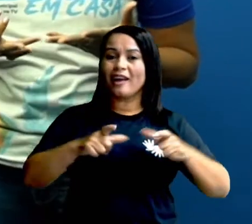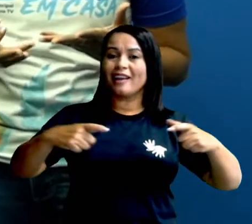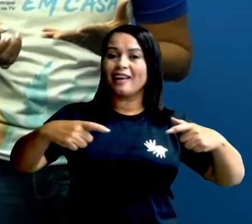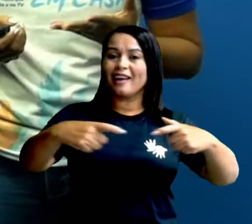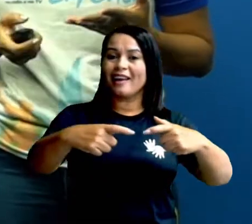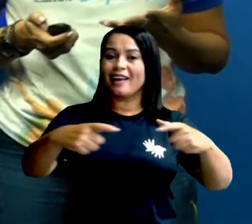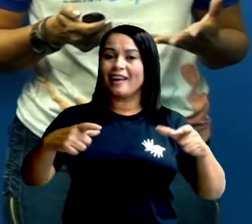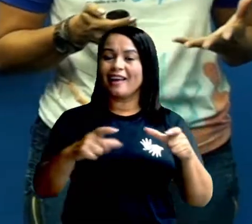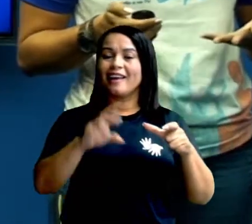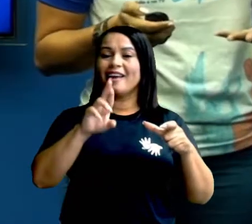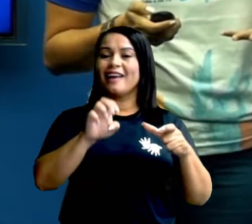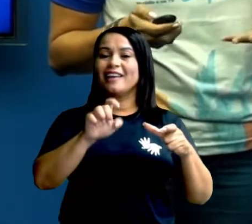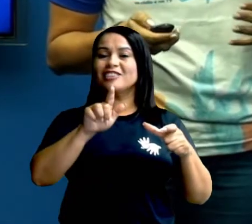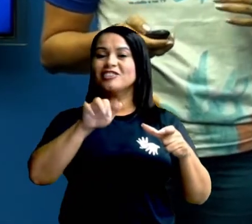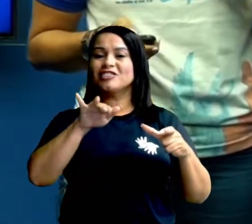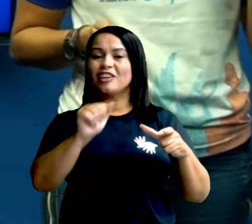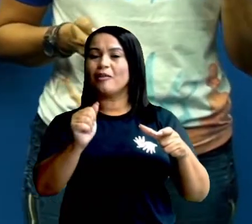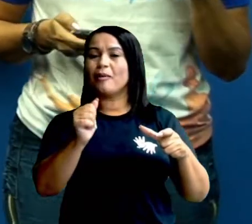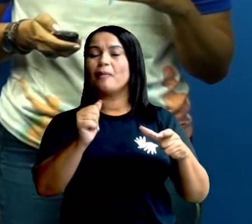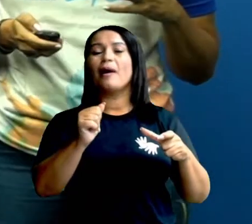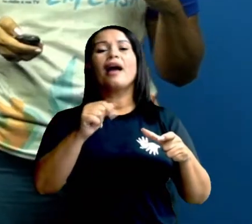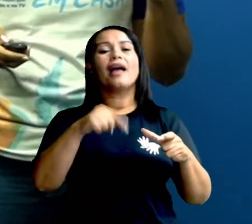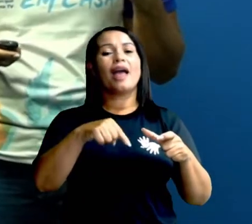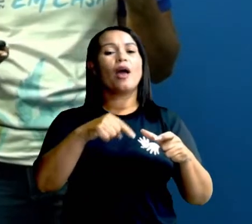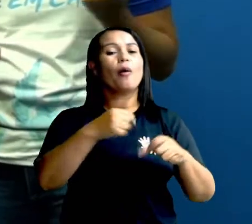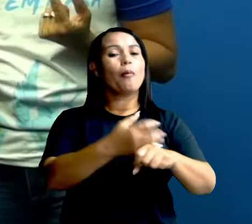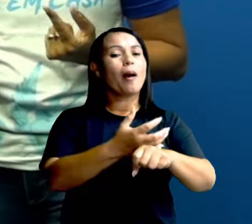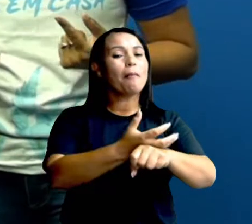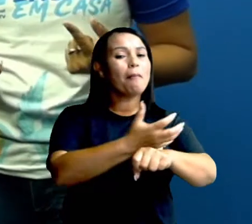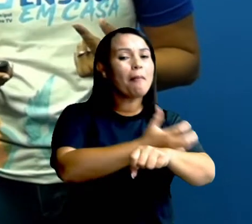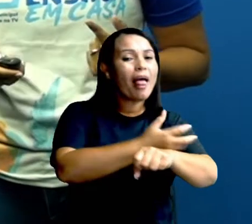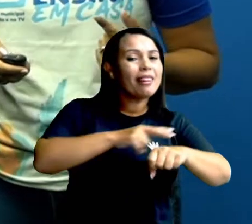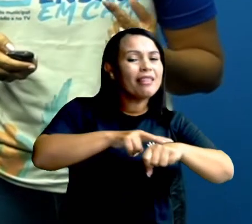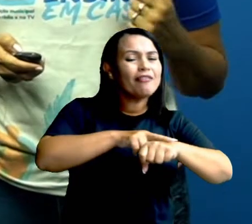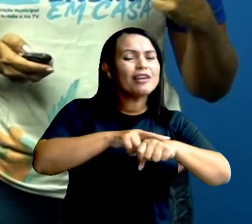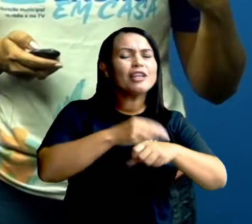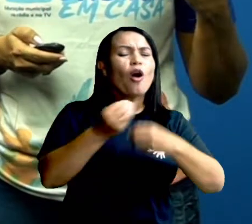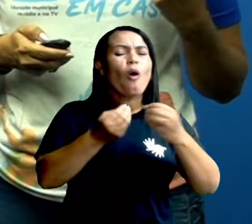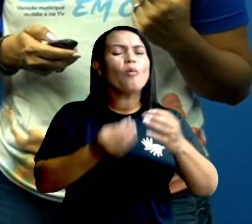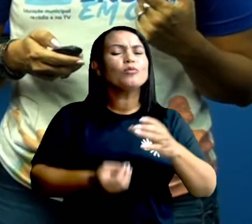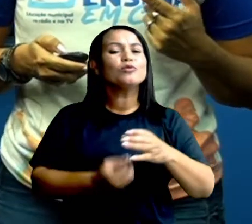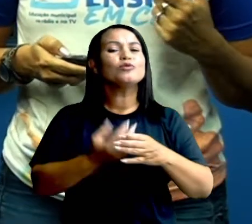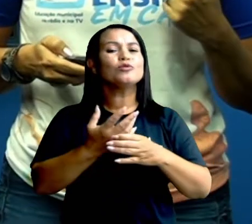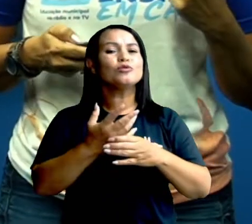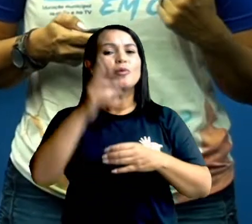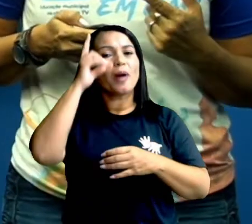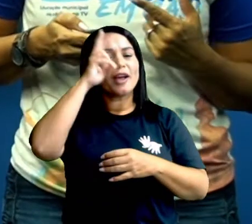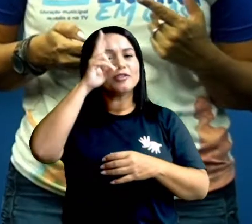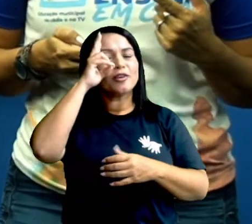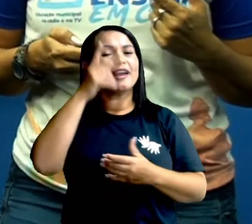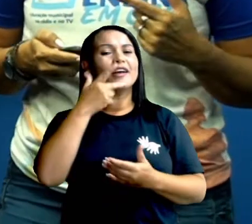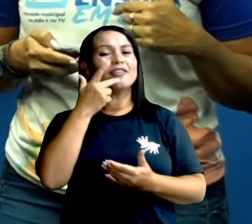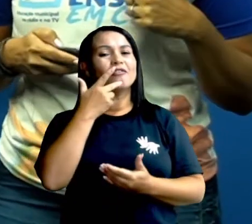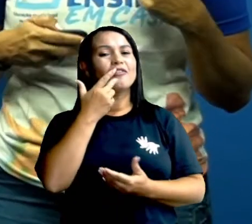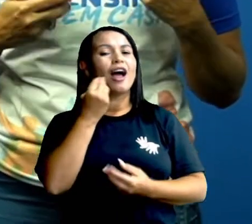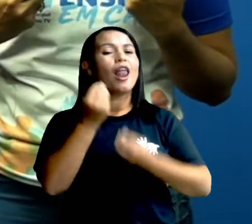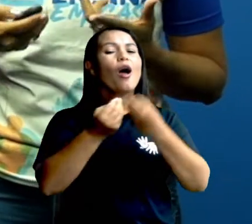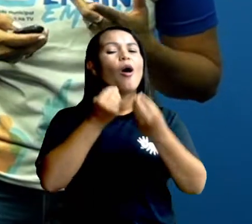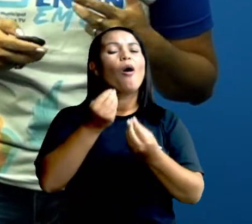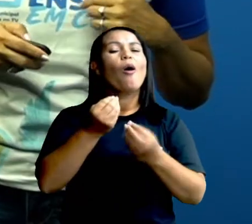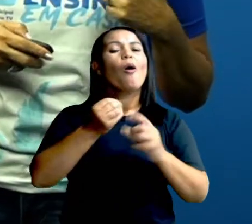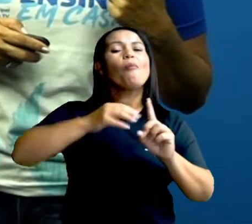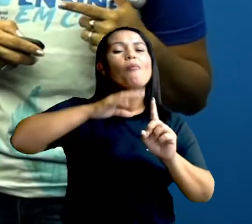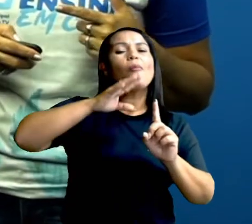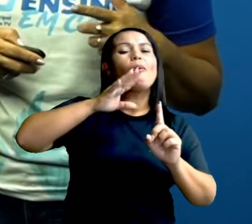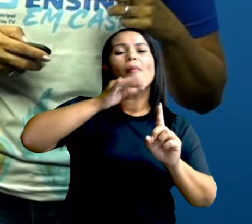uma planta, né? E aí a gente vai ver agora qual é a origem, né? Qual é a história que conta, né? Qual é o